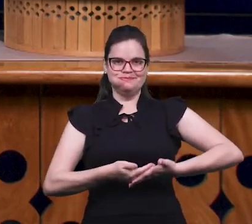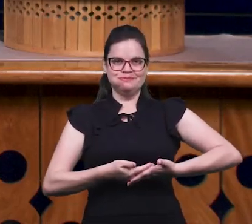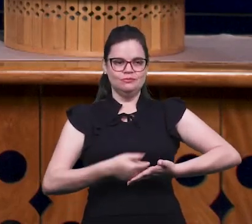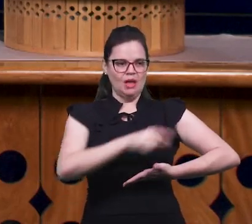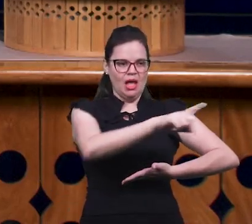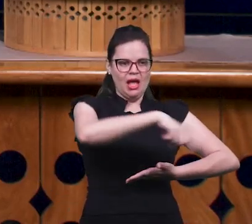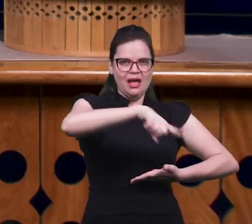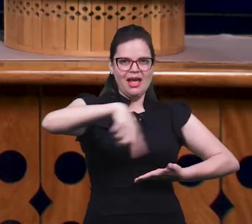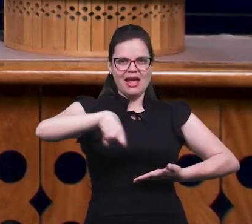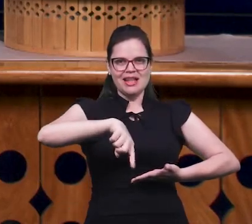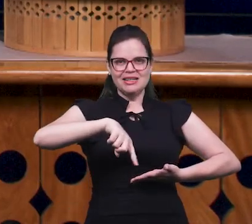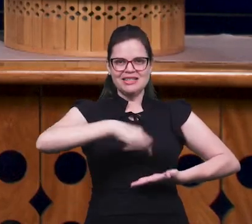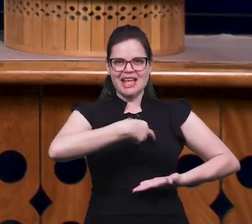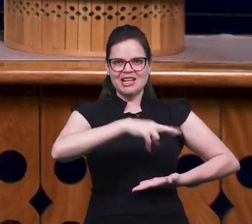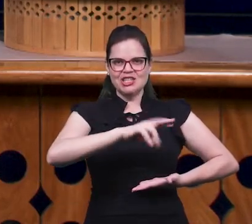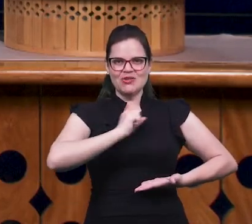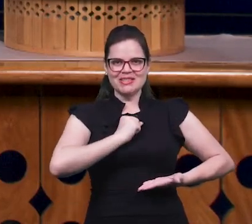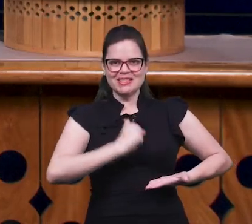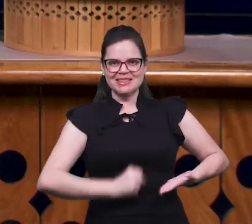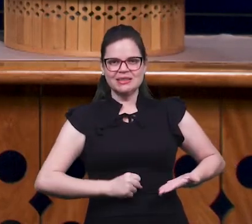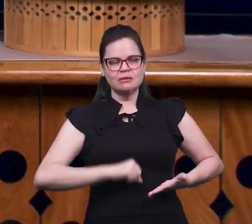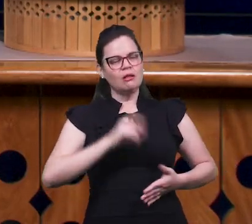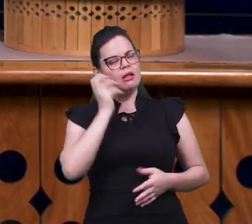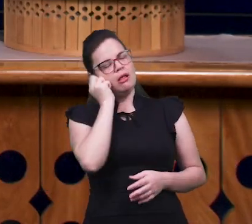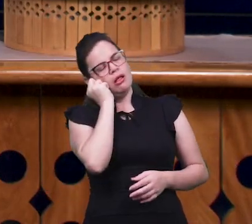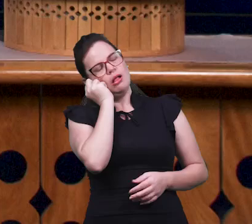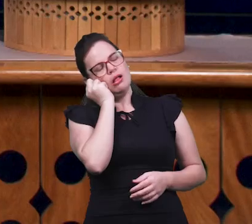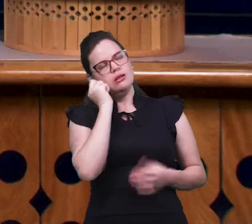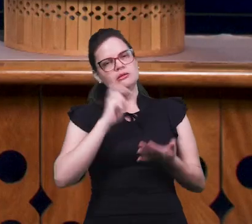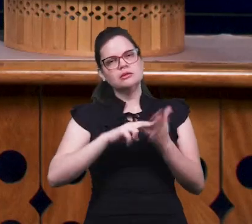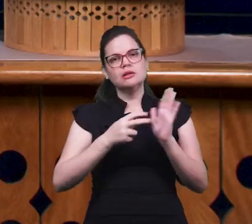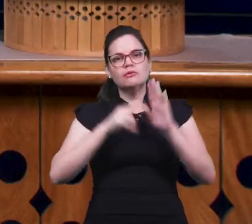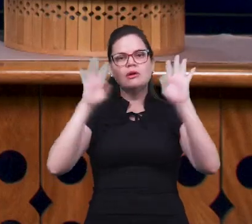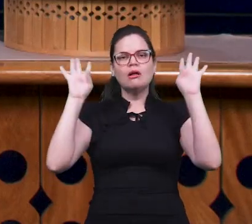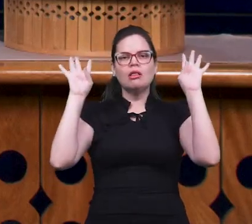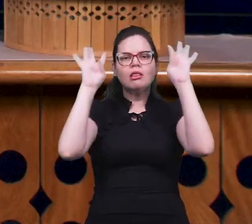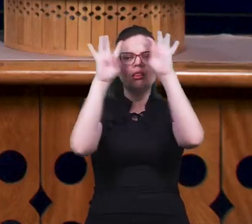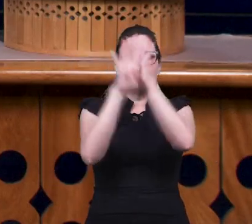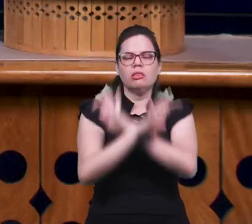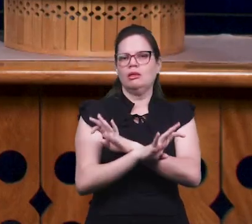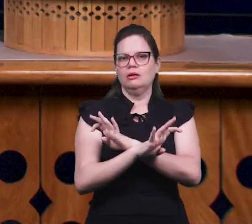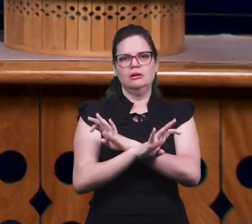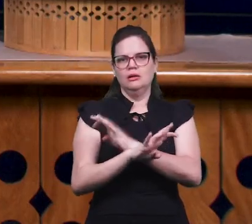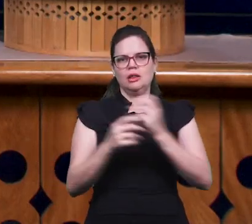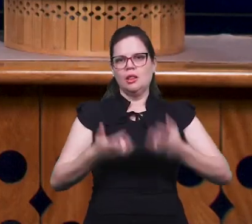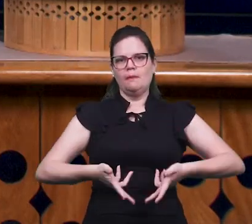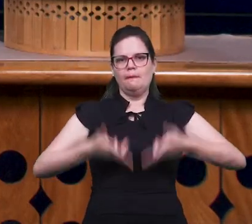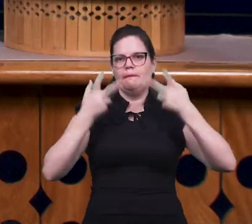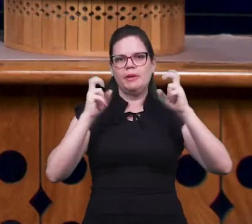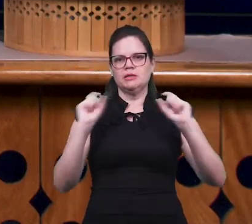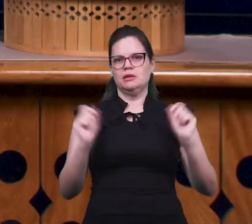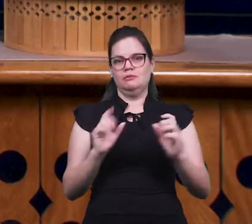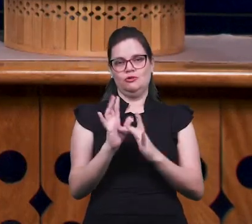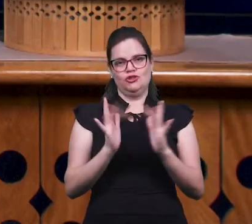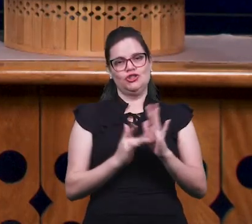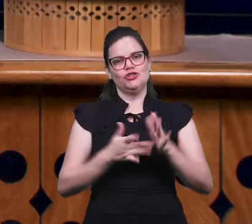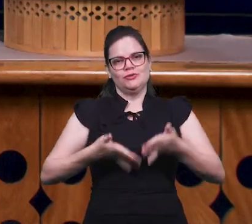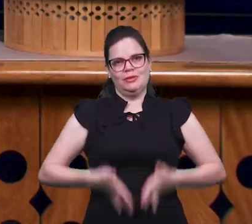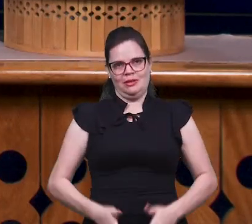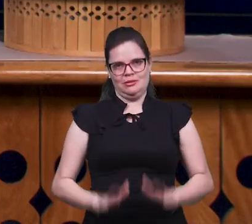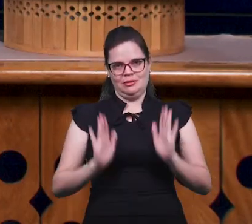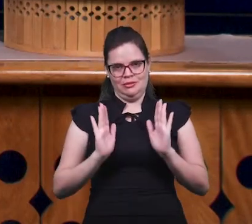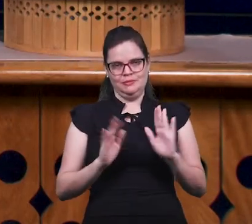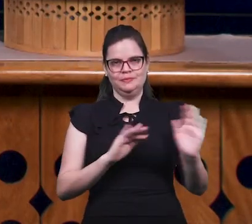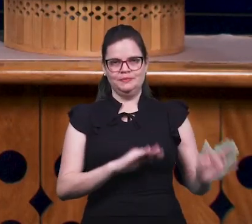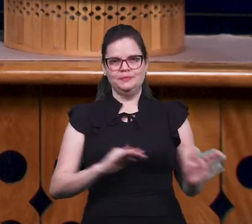lá, os religiosos todos dormindo, né? Então isso é uma questão que nós temos que lembrar. Vamos concluindo, chegando ao final da